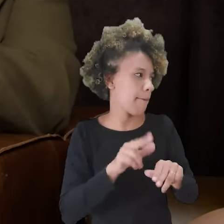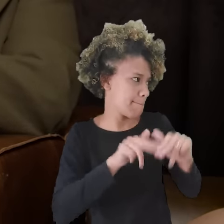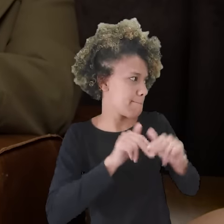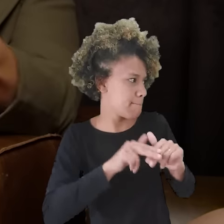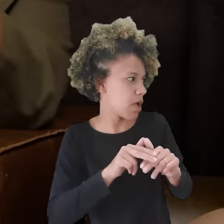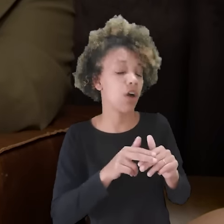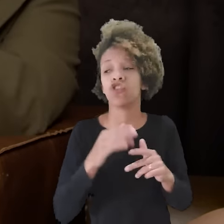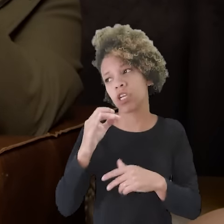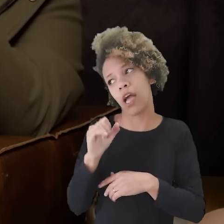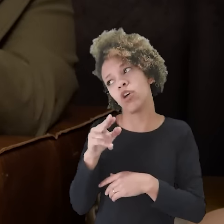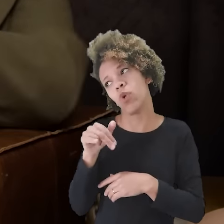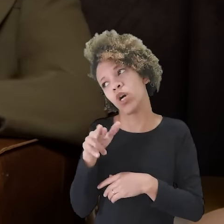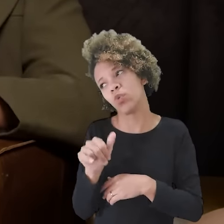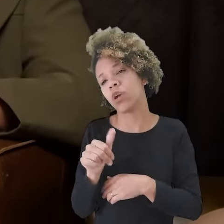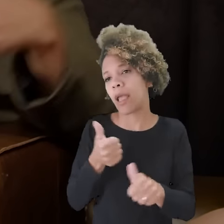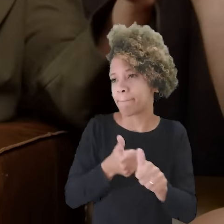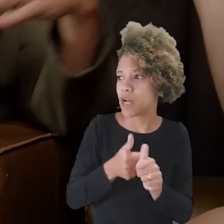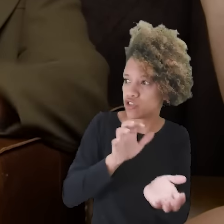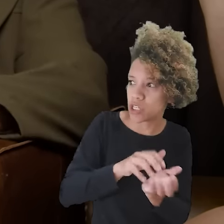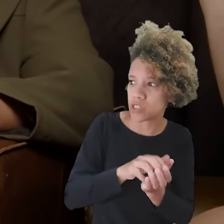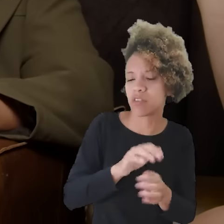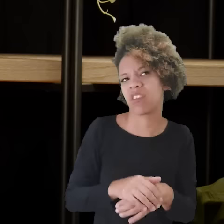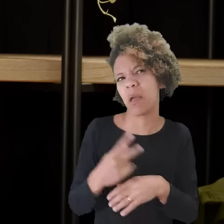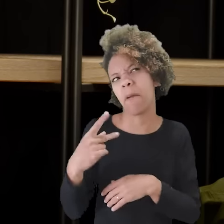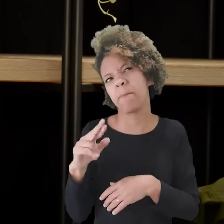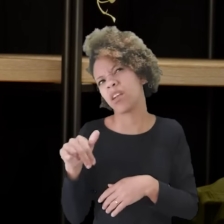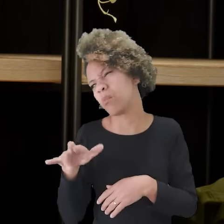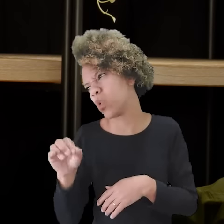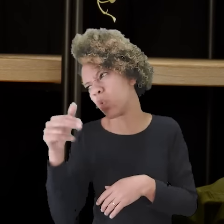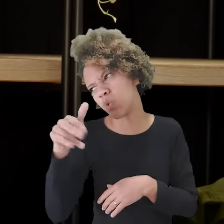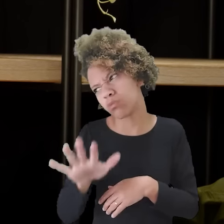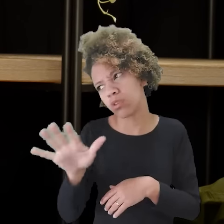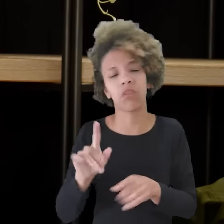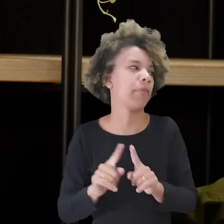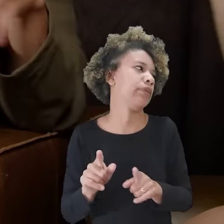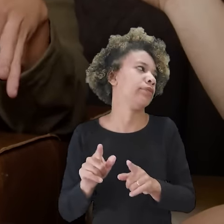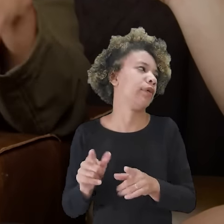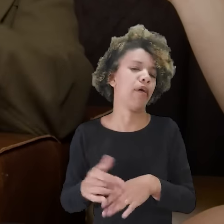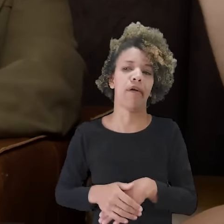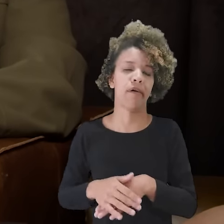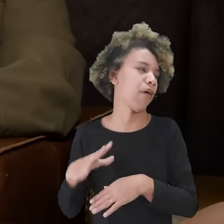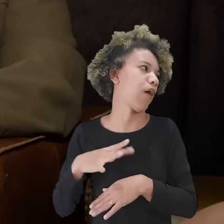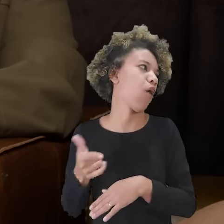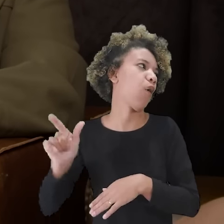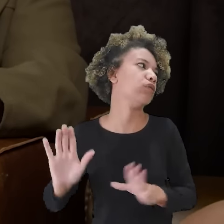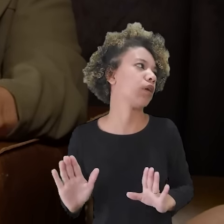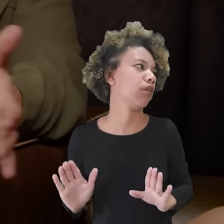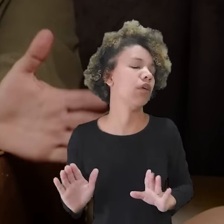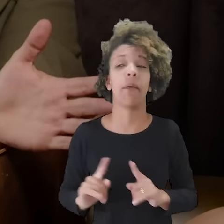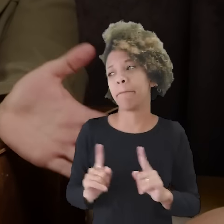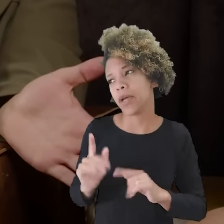de Caruaru que é tipo próximo do Recife tão pegando outra cidade para é bem escrota